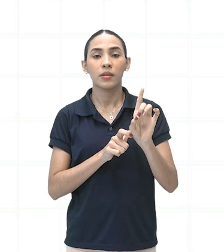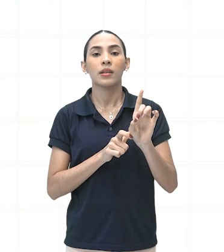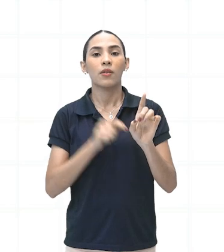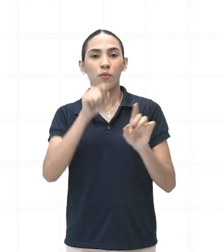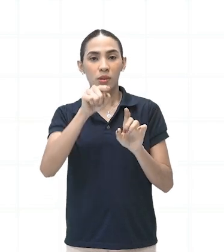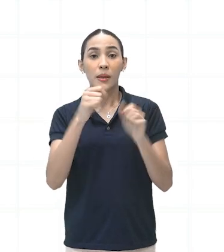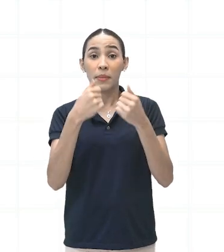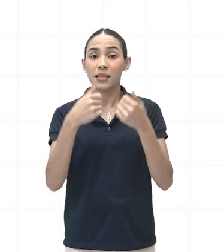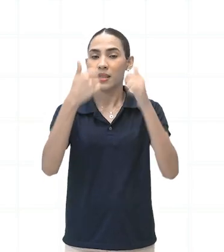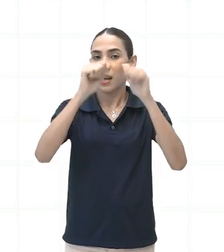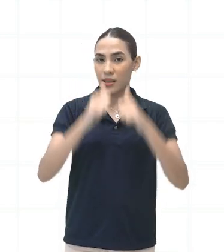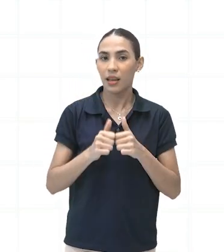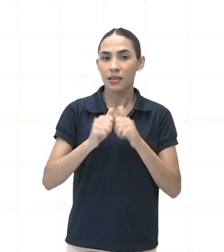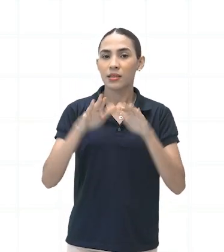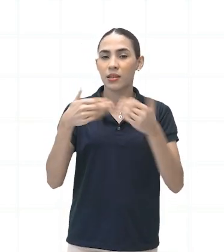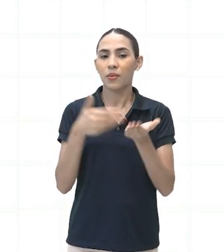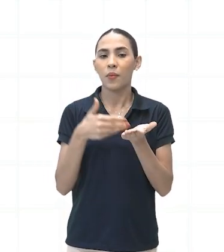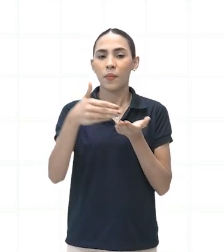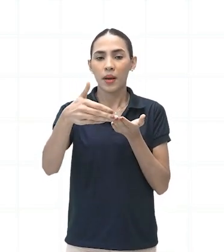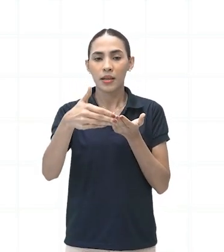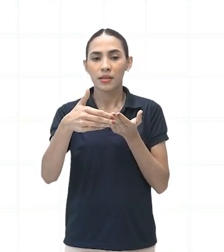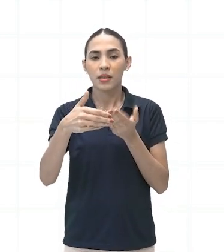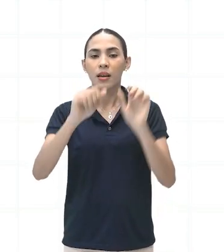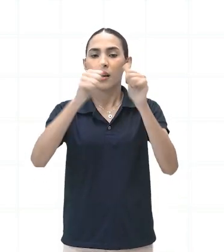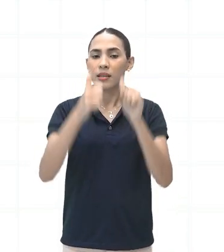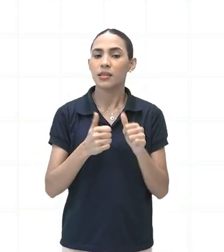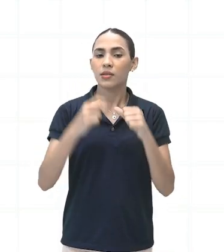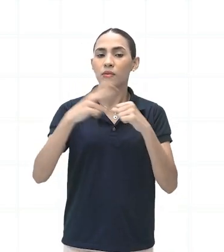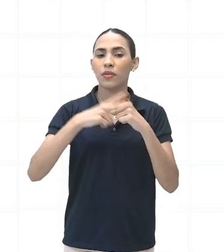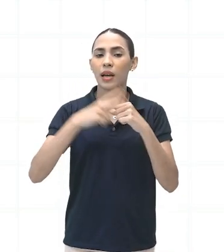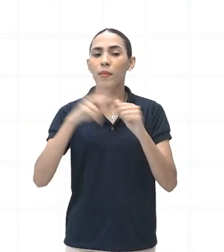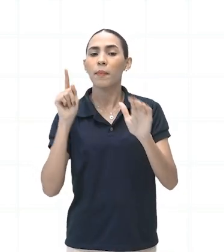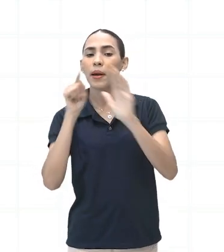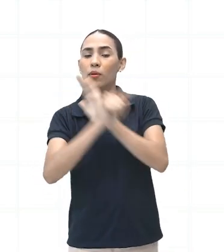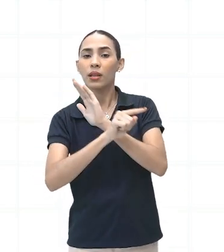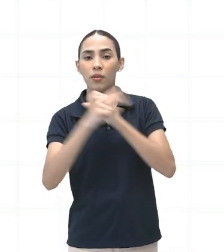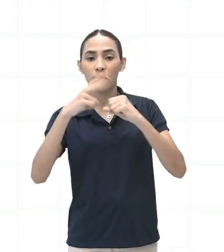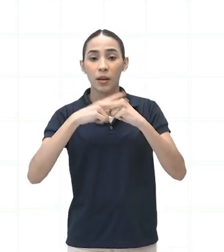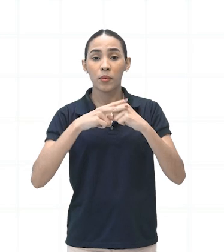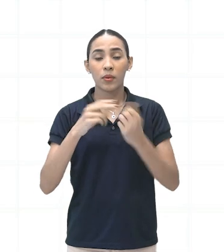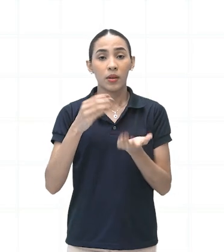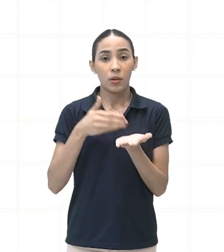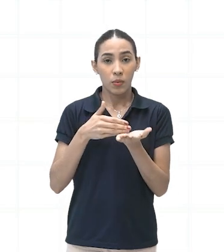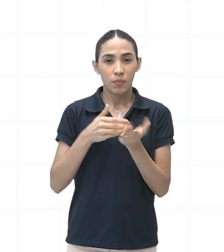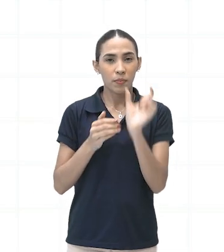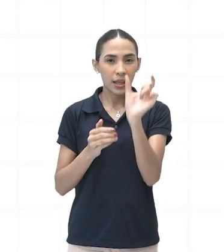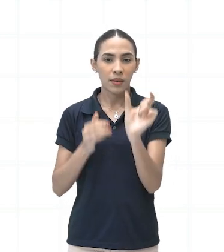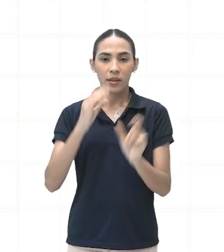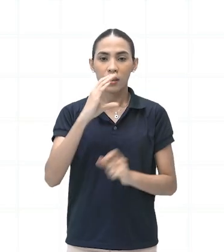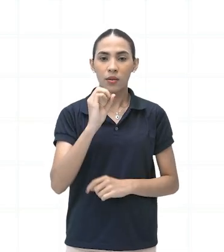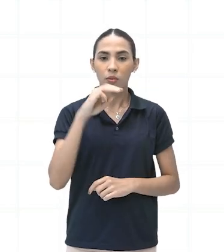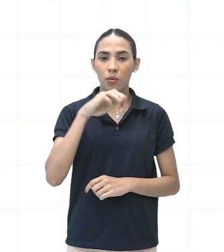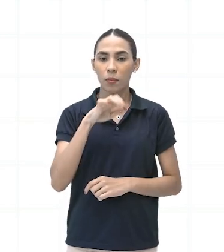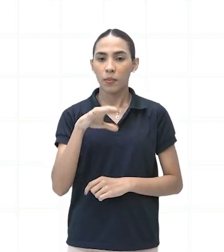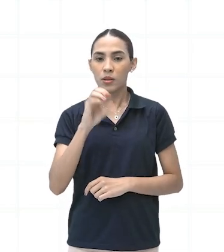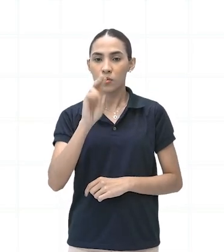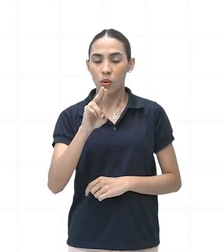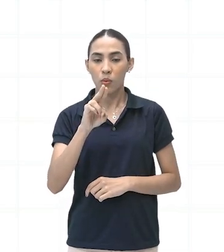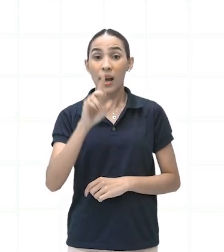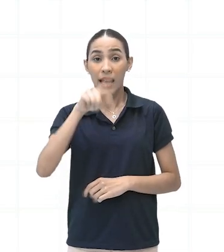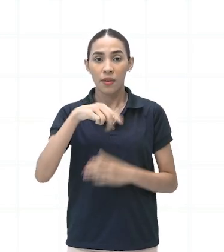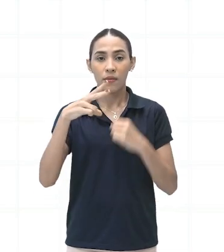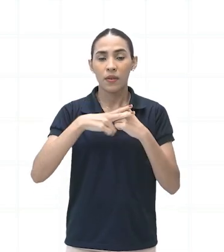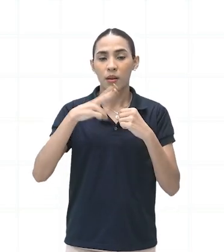a análise. Então, você começa analisando o verbo, questionando o verbo. Está aqui o nosso verbo começar, ok? A